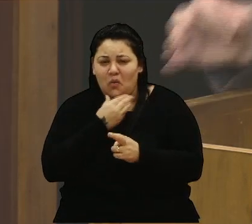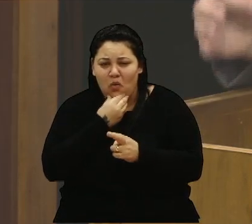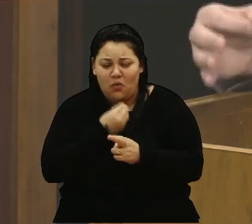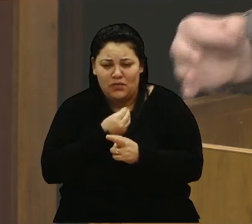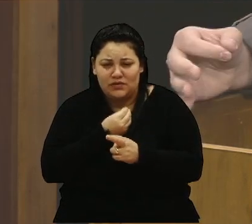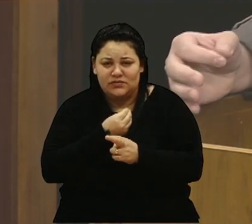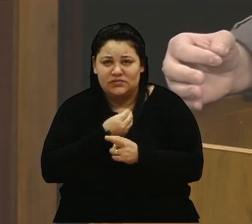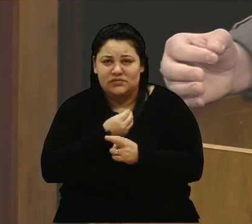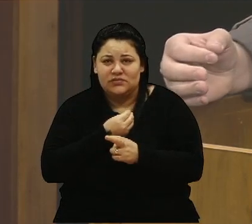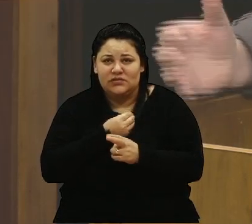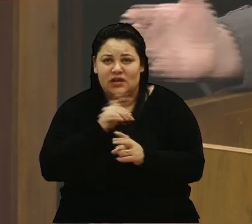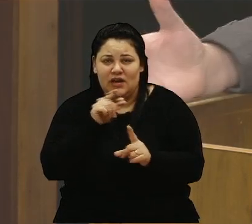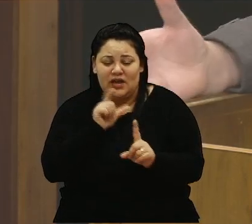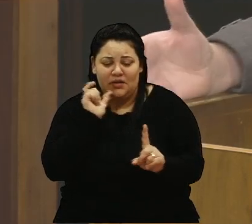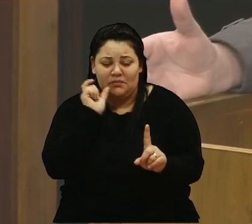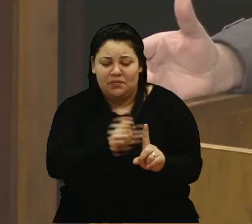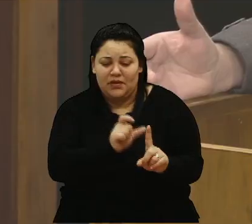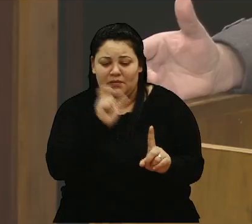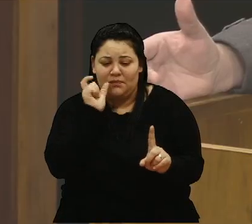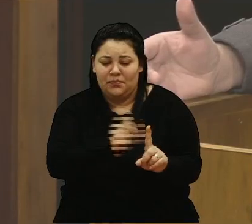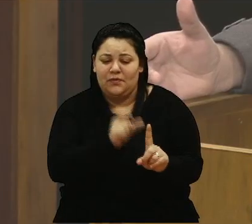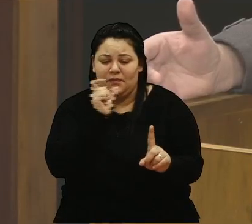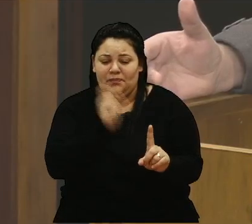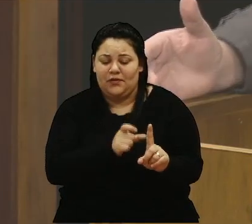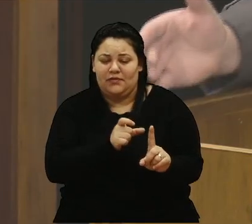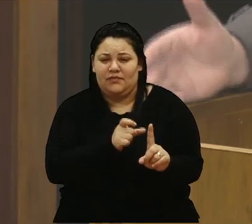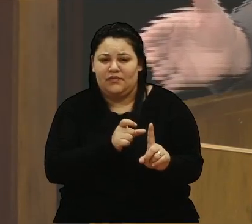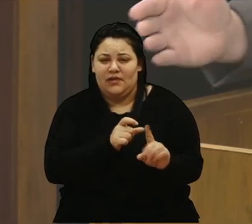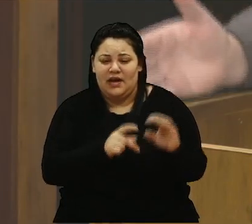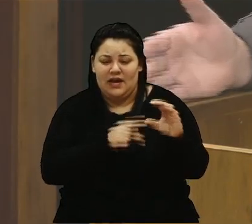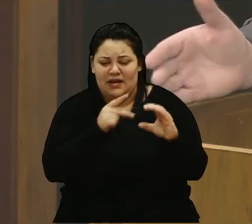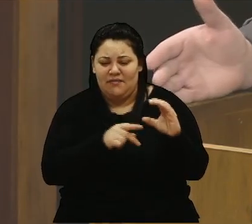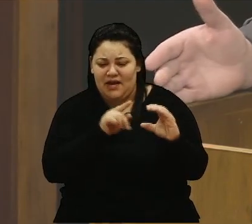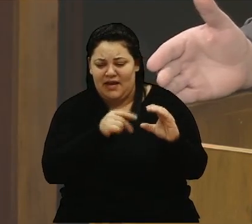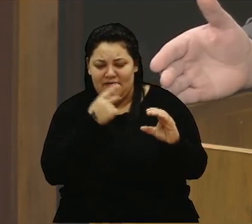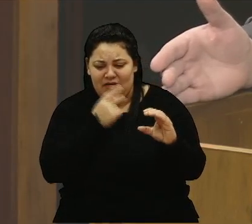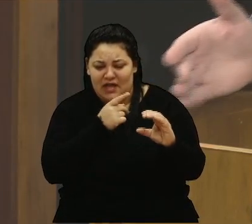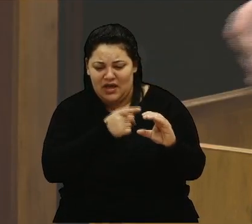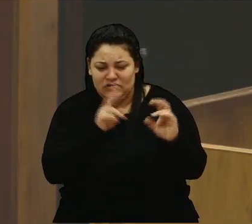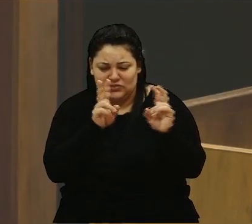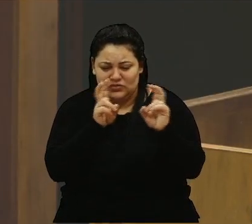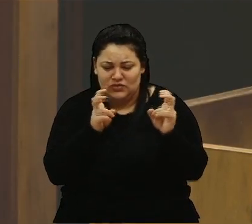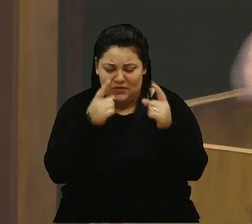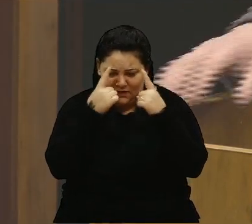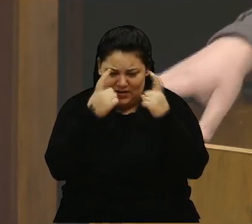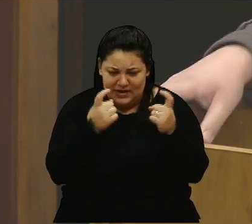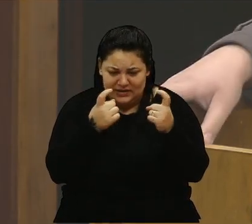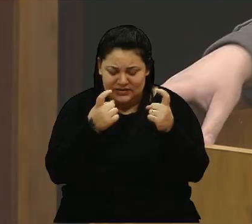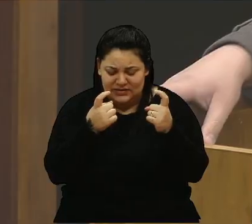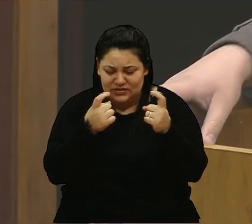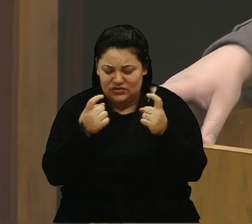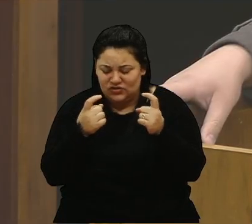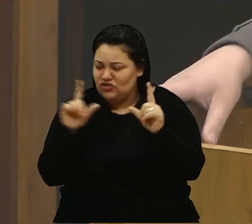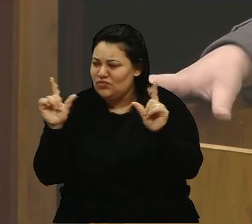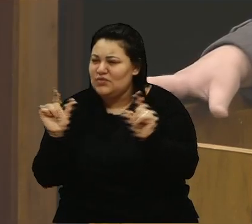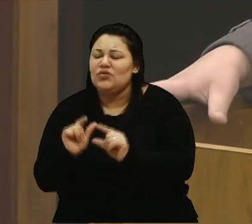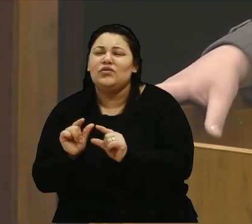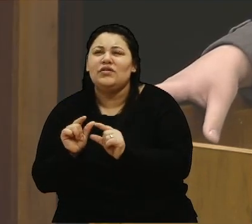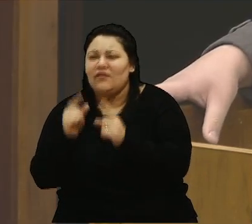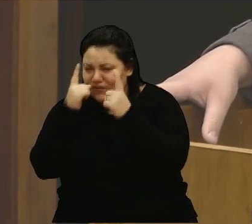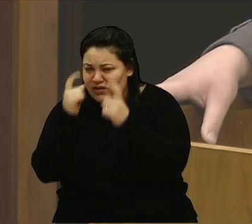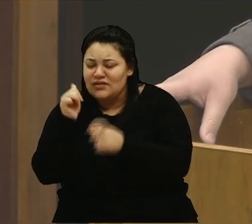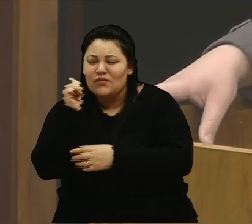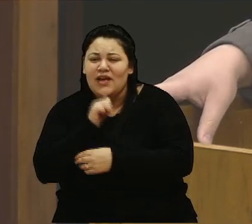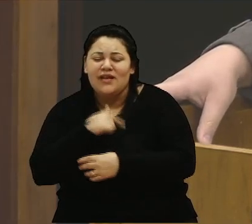é achincalhado nessa casa como se falar sobre a violência contra o homem anulasse a violência contra a mulher. E aí me